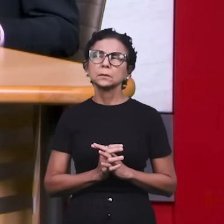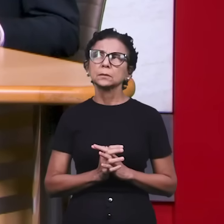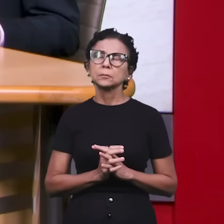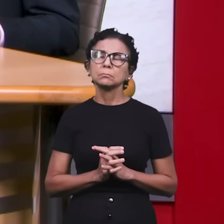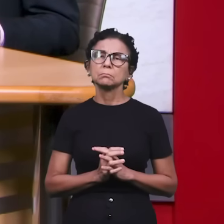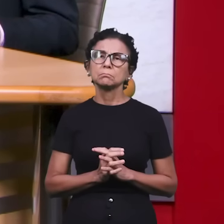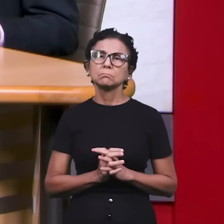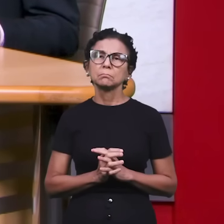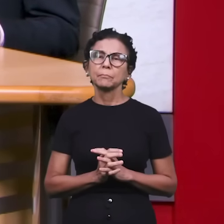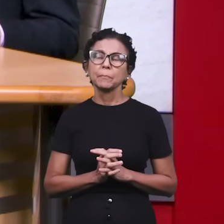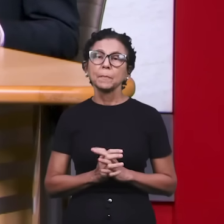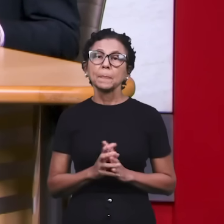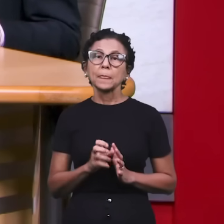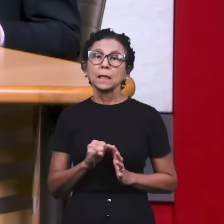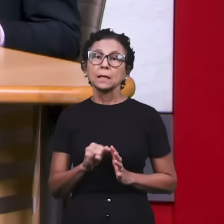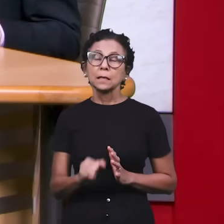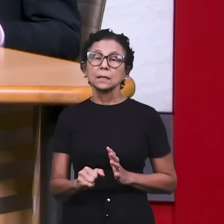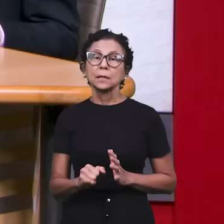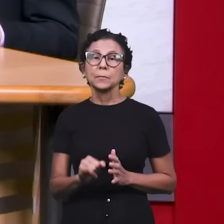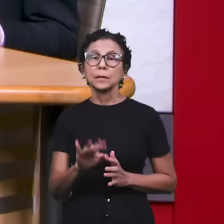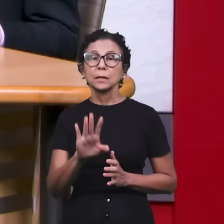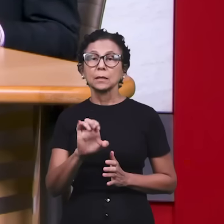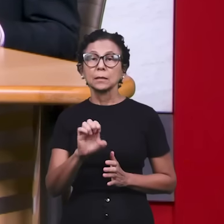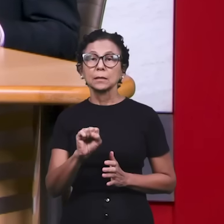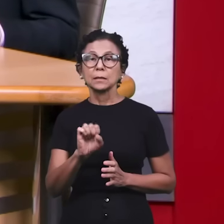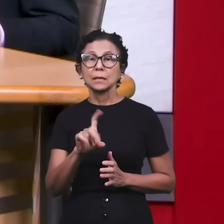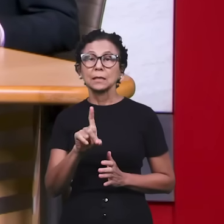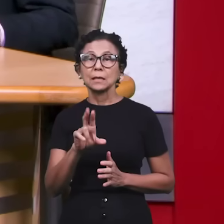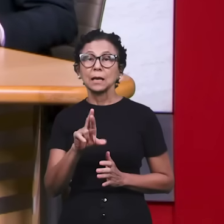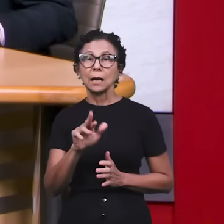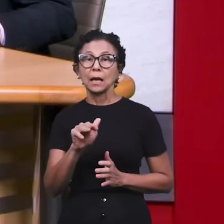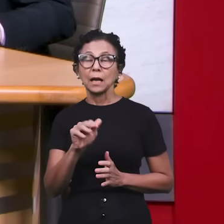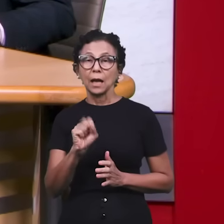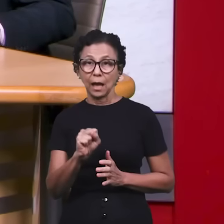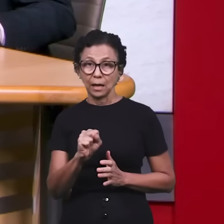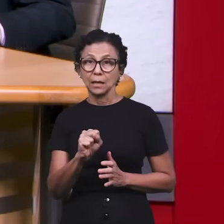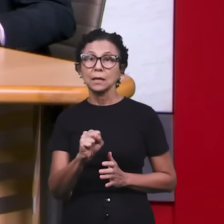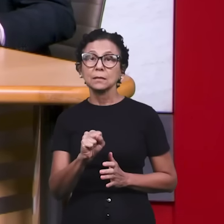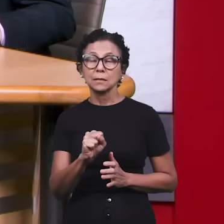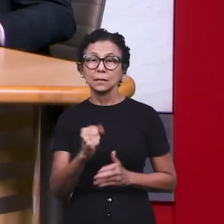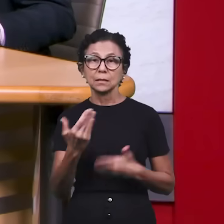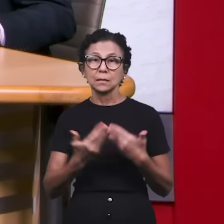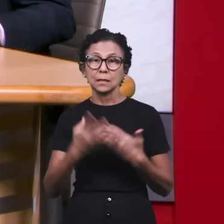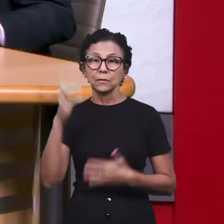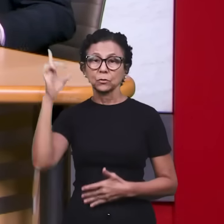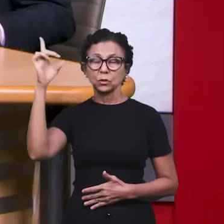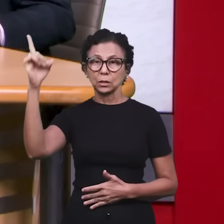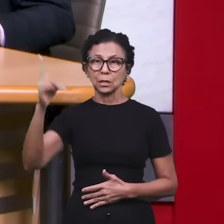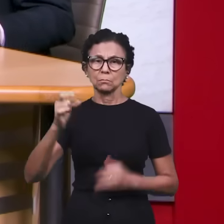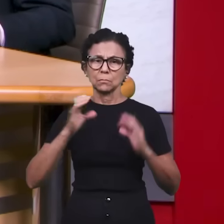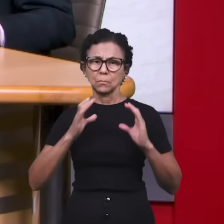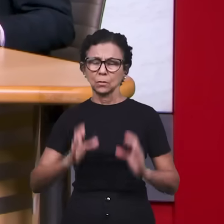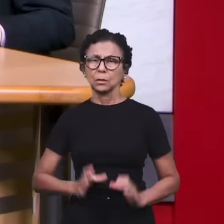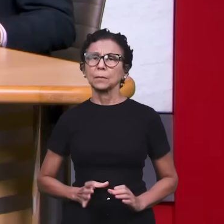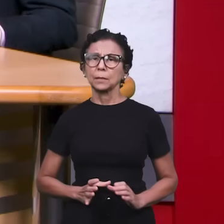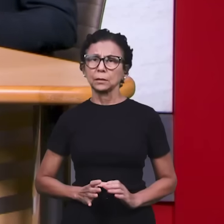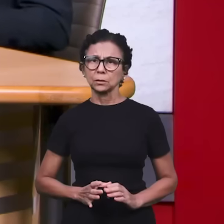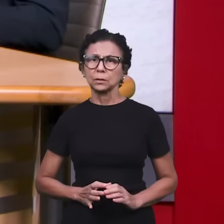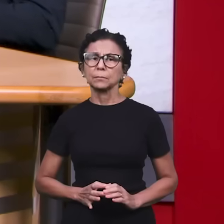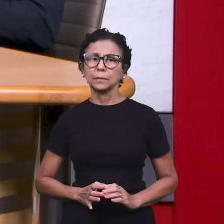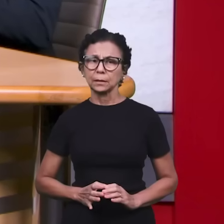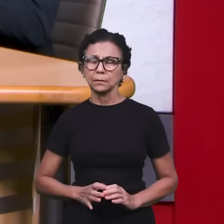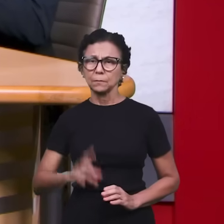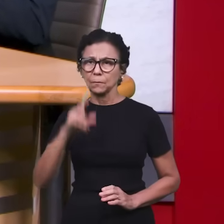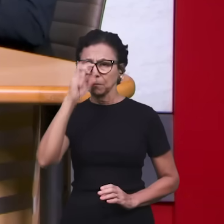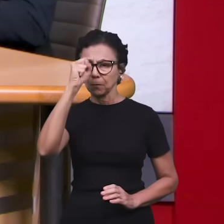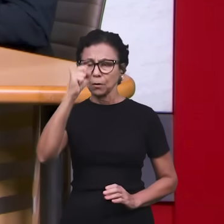Senhor. Exato. Esdras foi extremamente forte também nos comportamentos dele. Mas